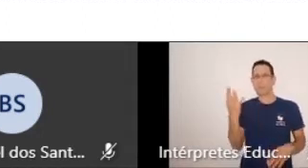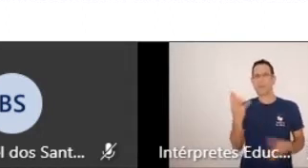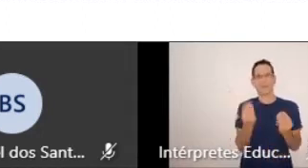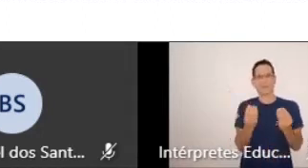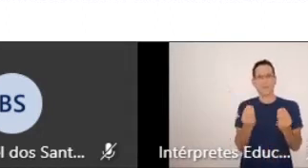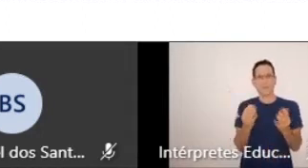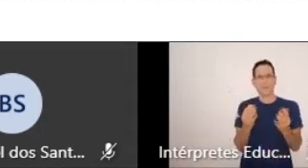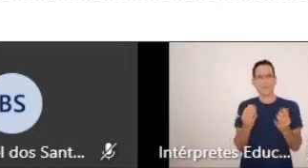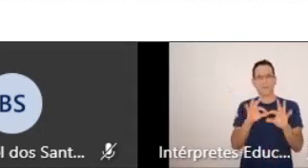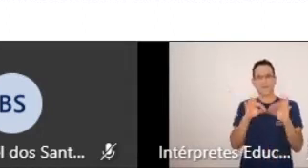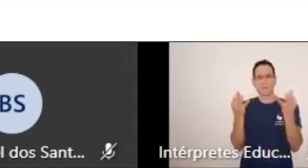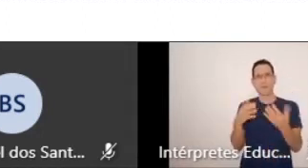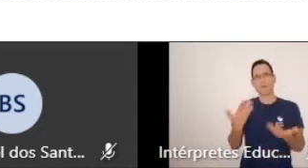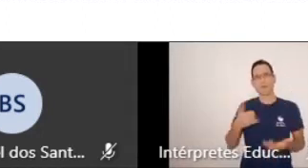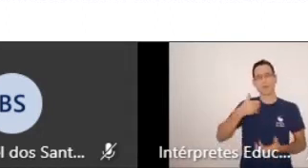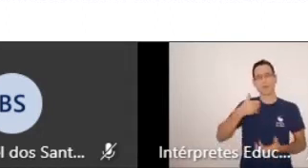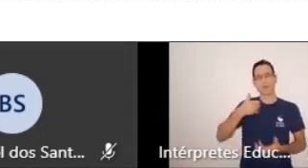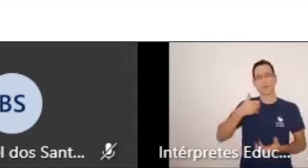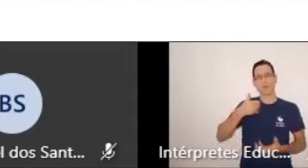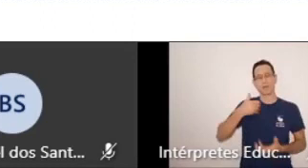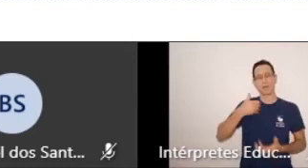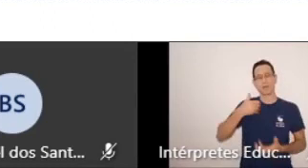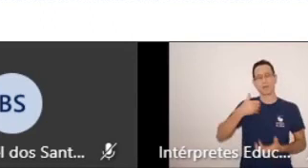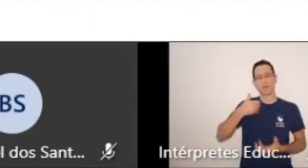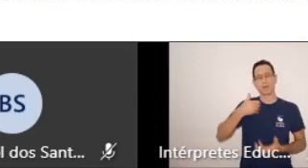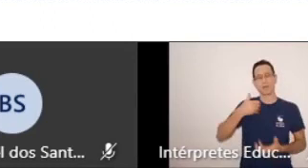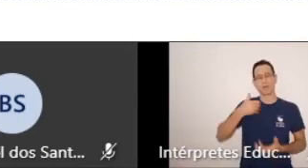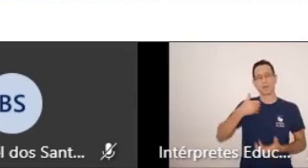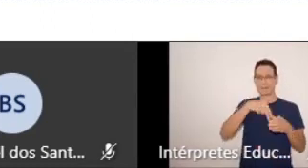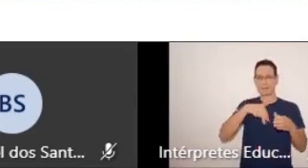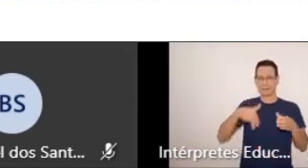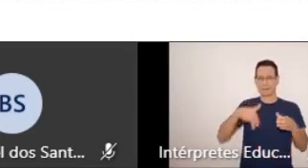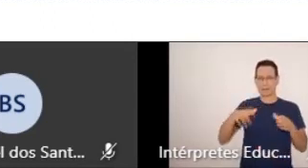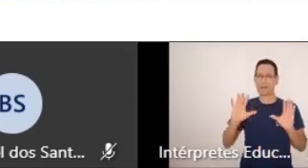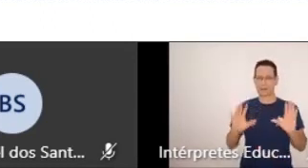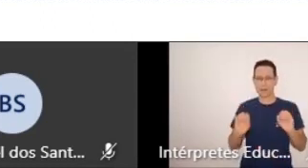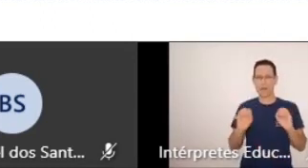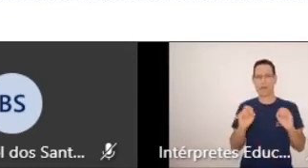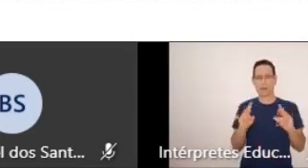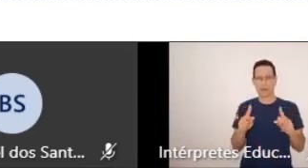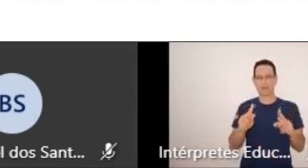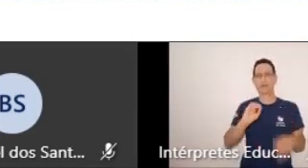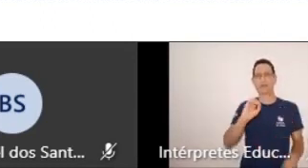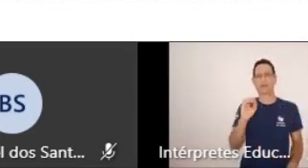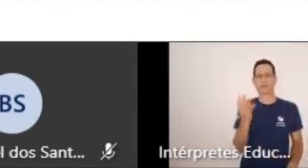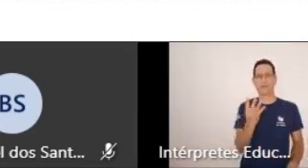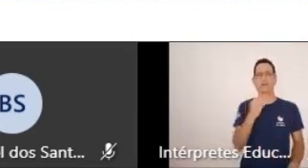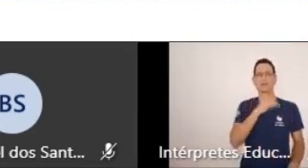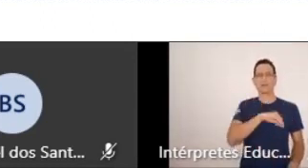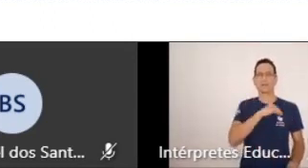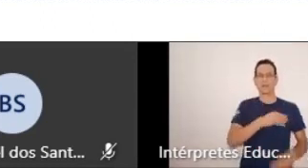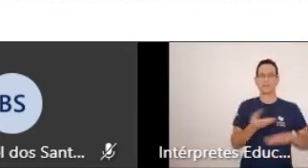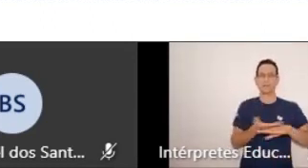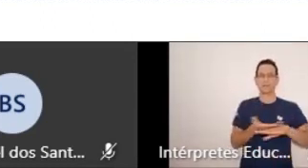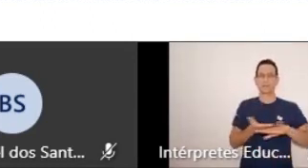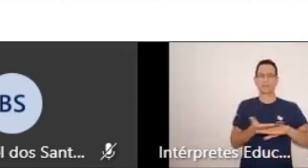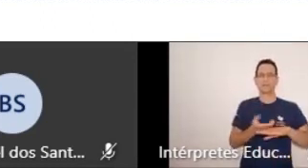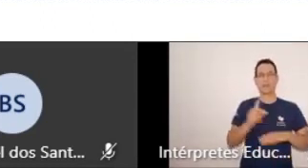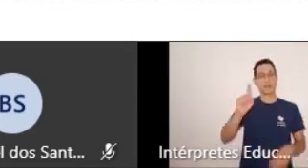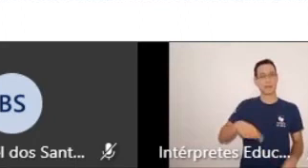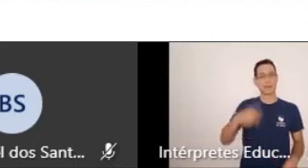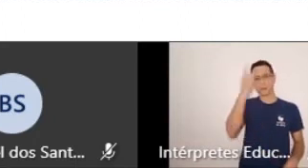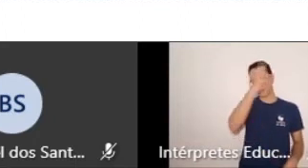tem idosos, mas isso demonstra que nós estamos falando de um corte financeiro de pessoas